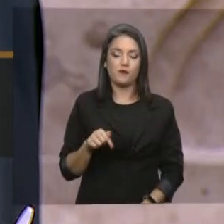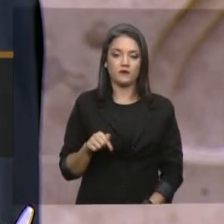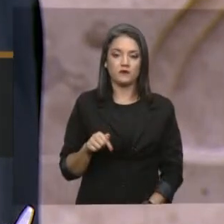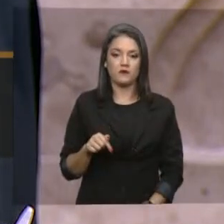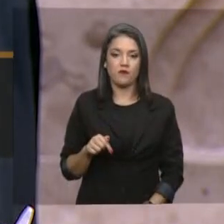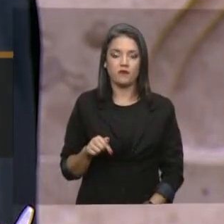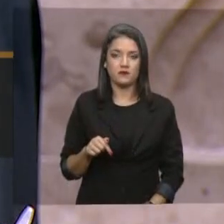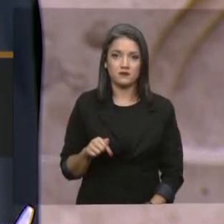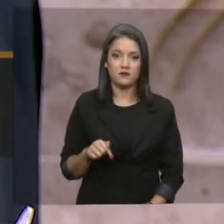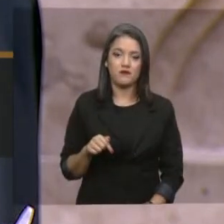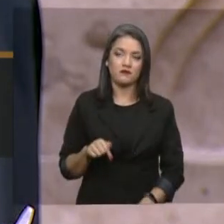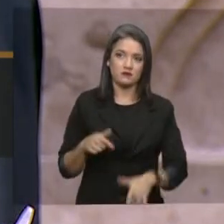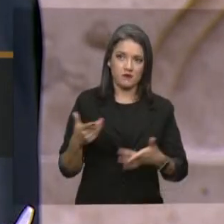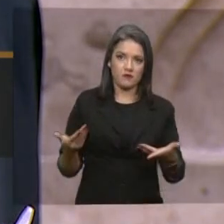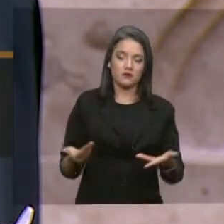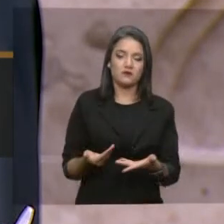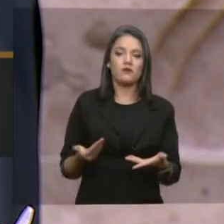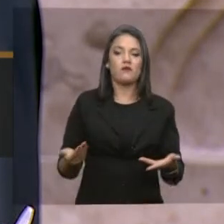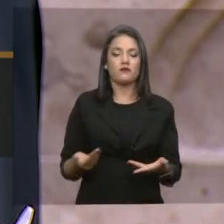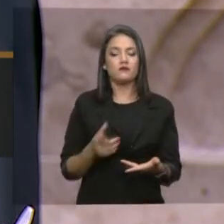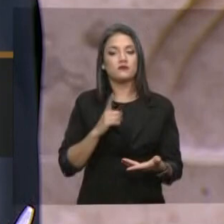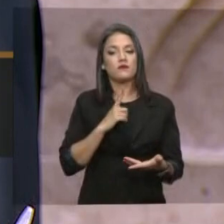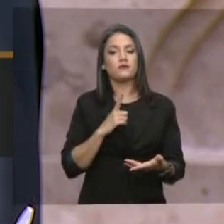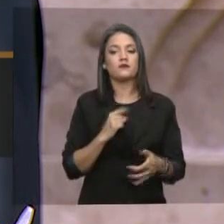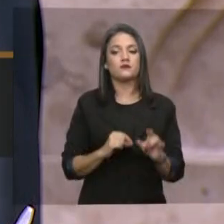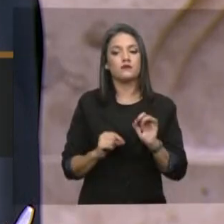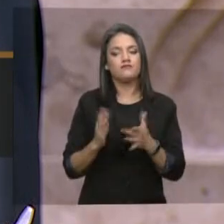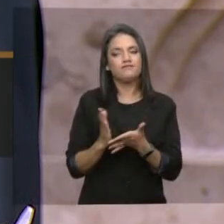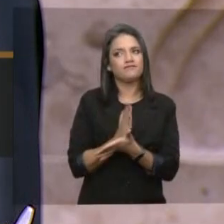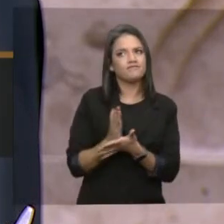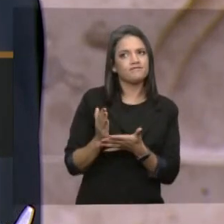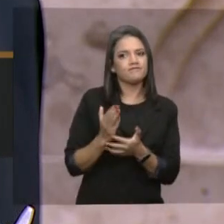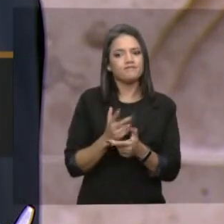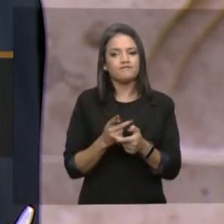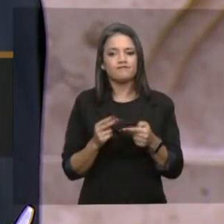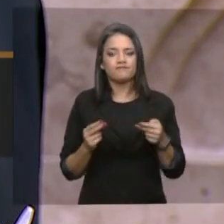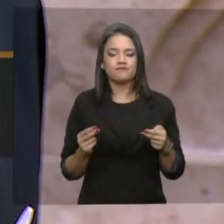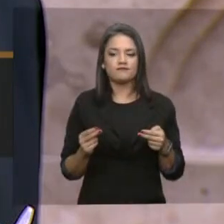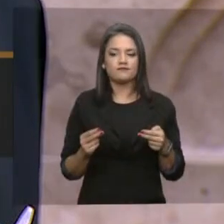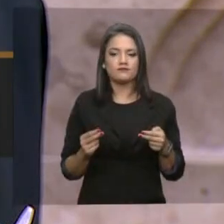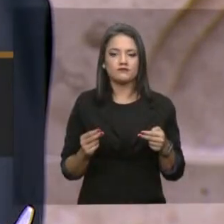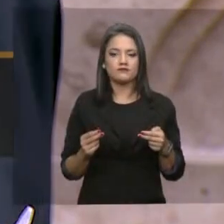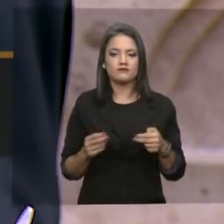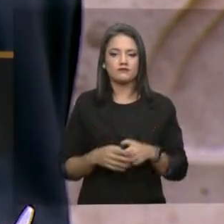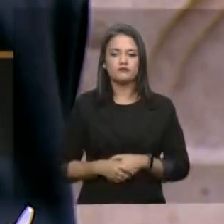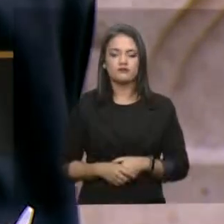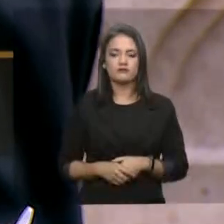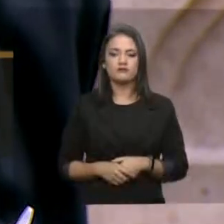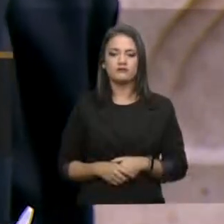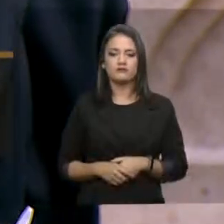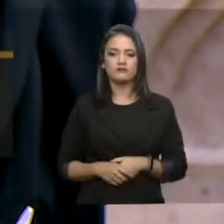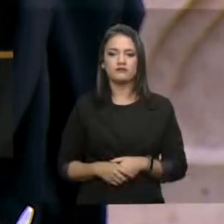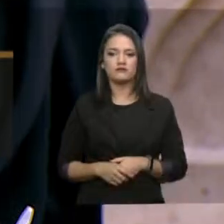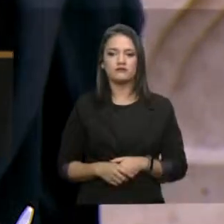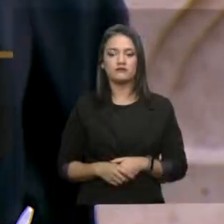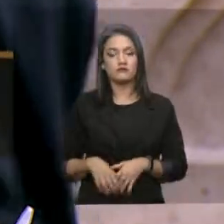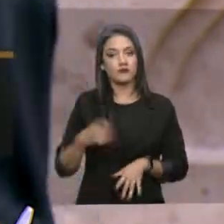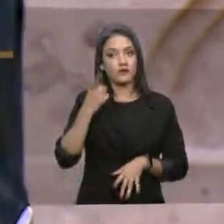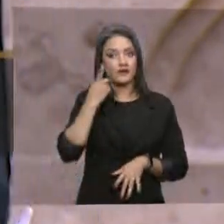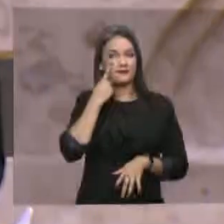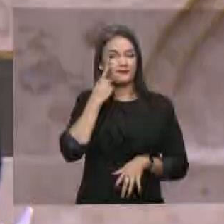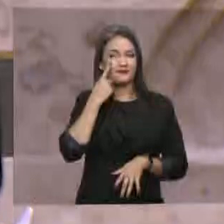caso, ontologicamente, temos algumas situações que nos remetem a um